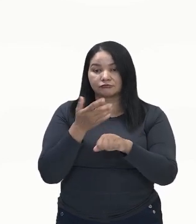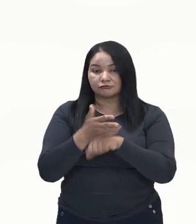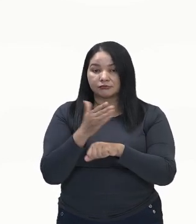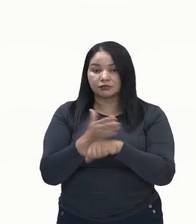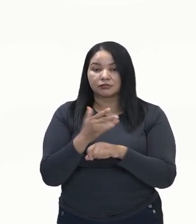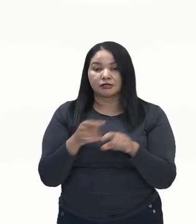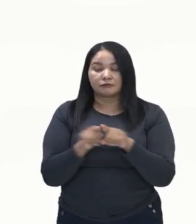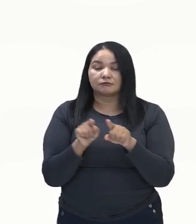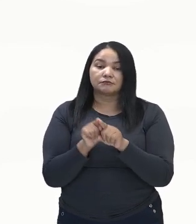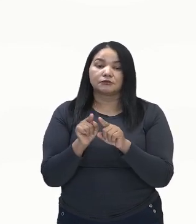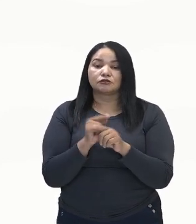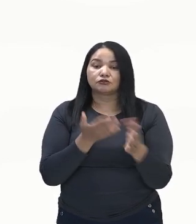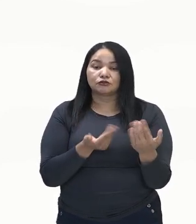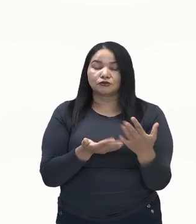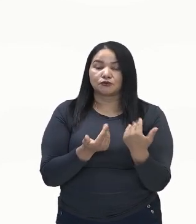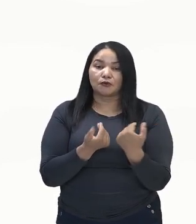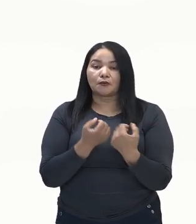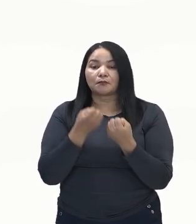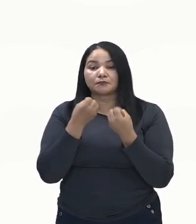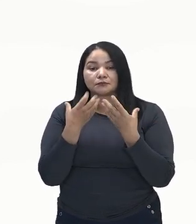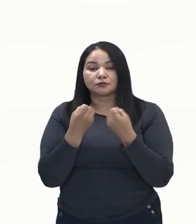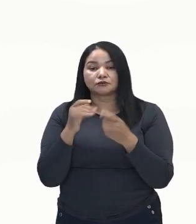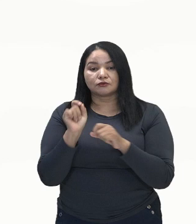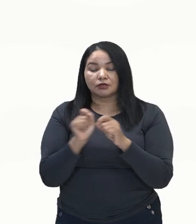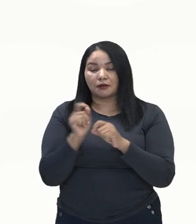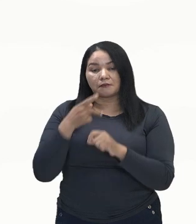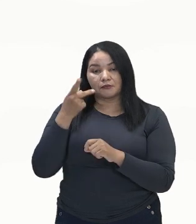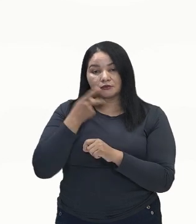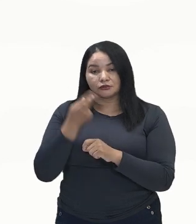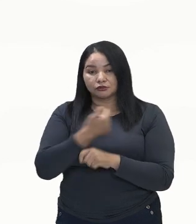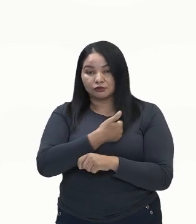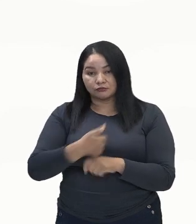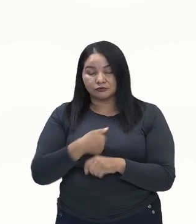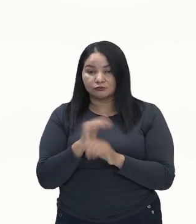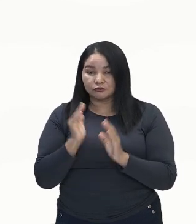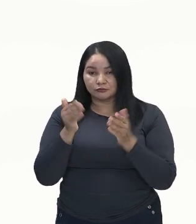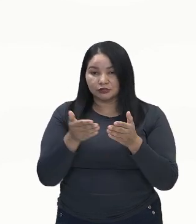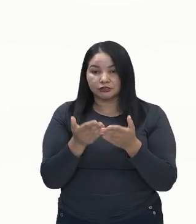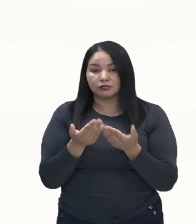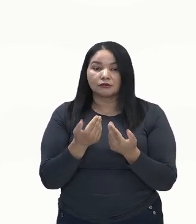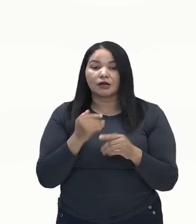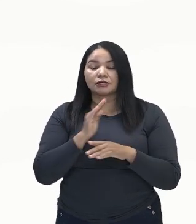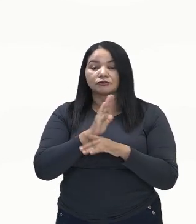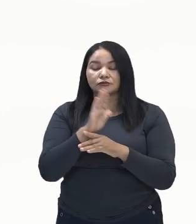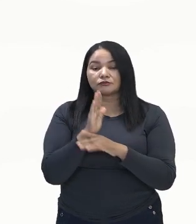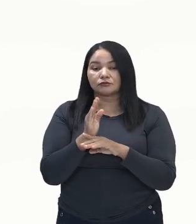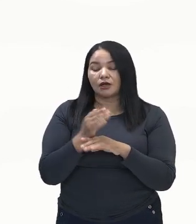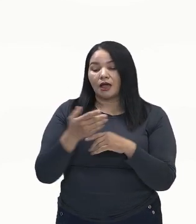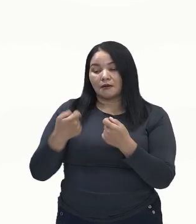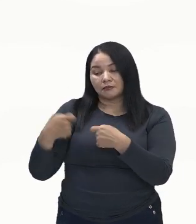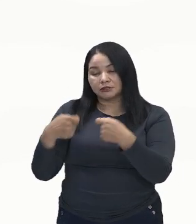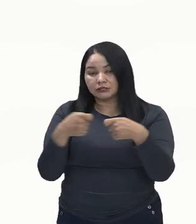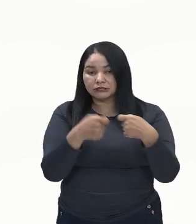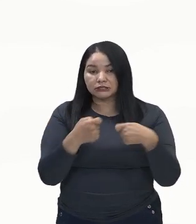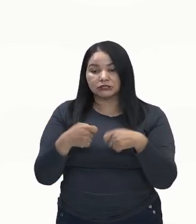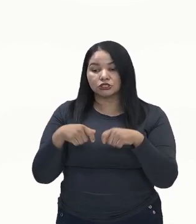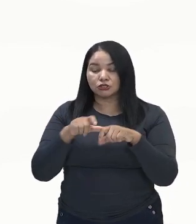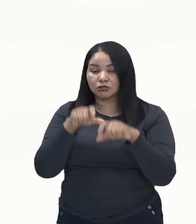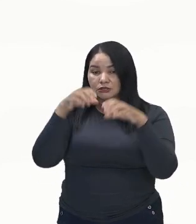por políticas públicas específicas para atender a comunidade jovem, tá bom? Dentro das suas